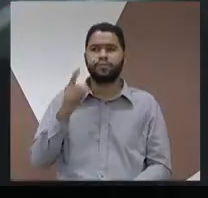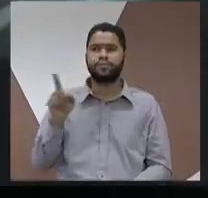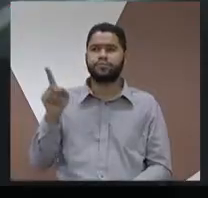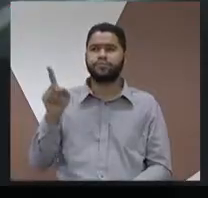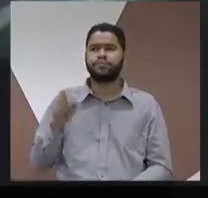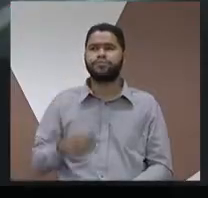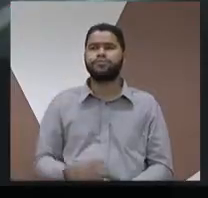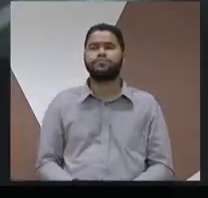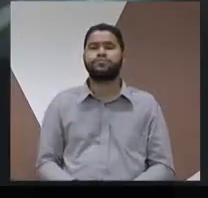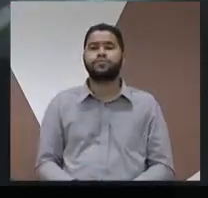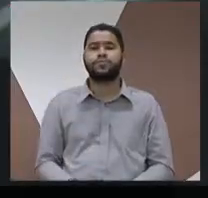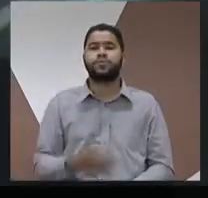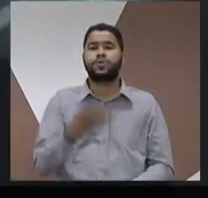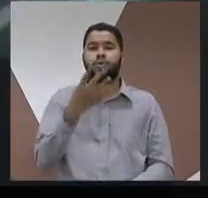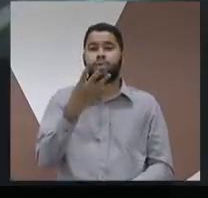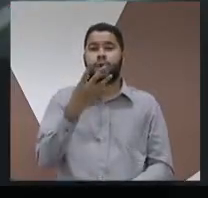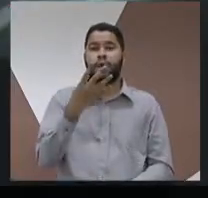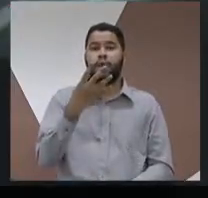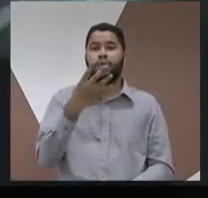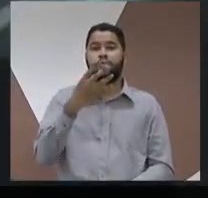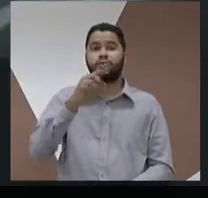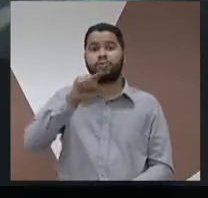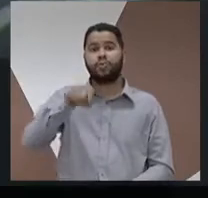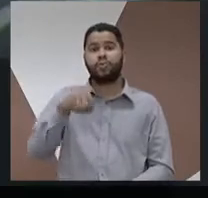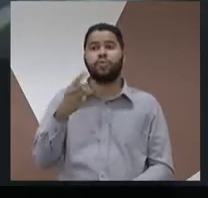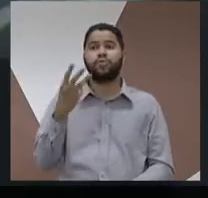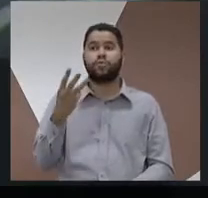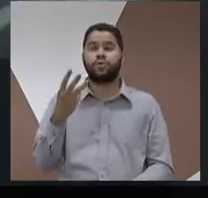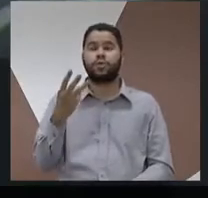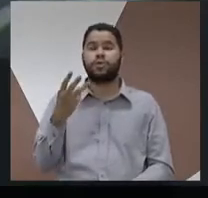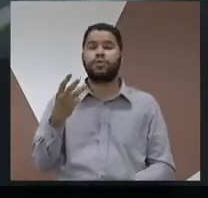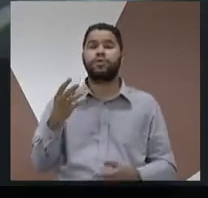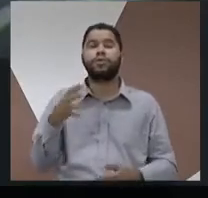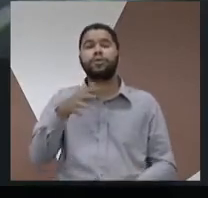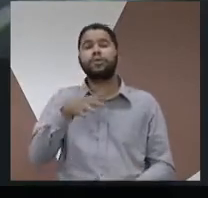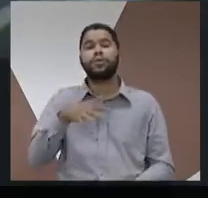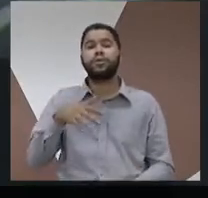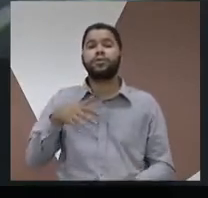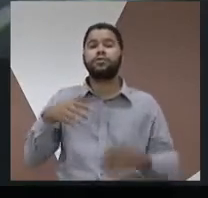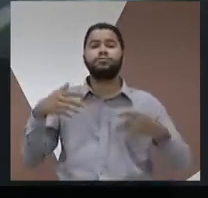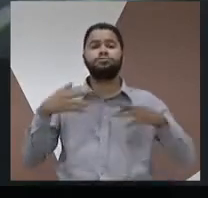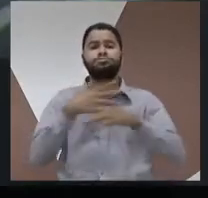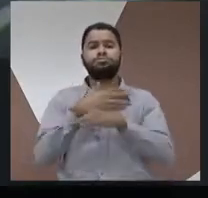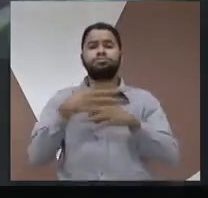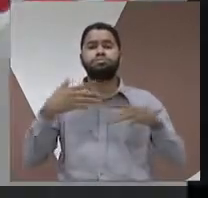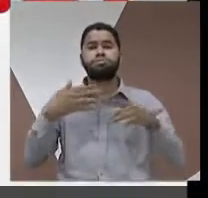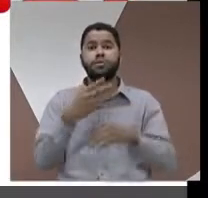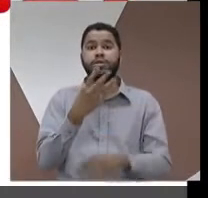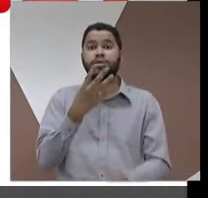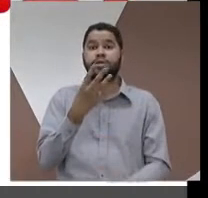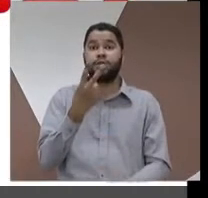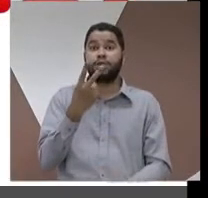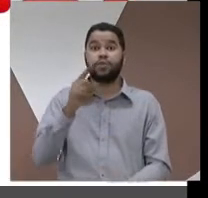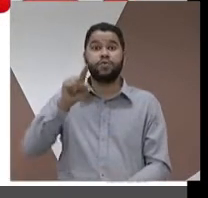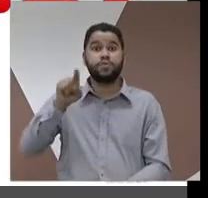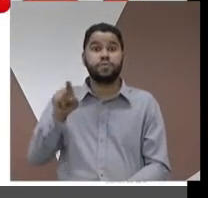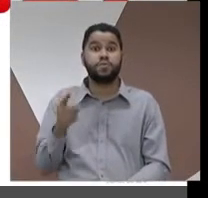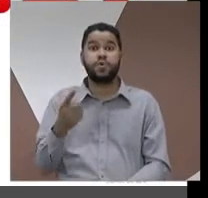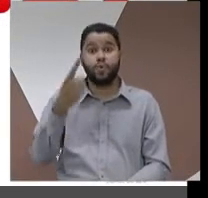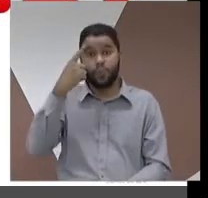é 4,3. Volume diário de tráfego, 32 mil.